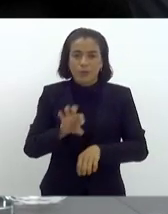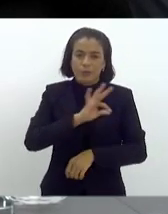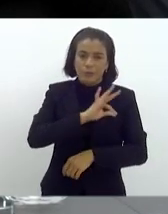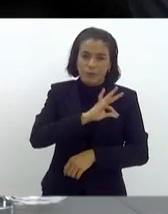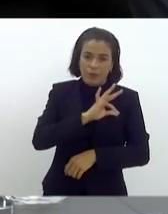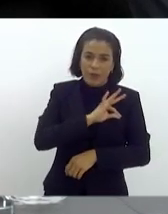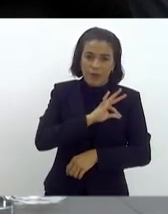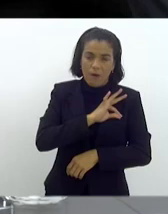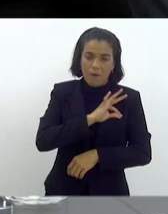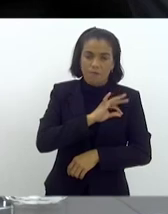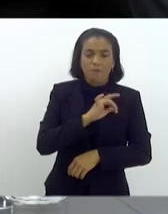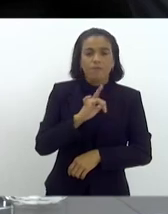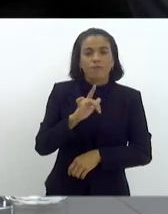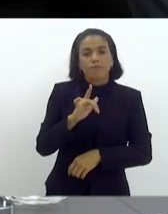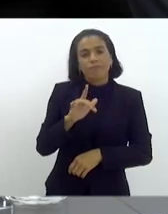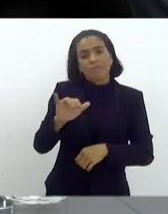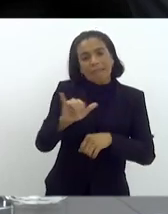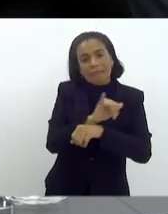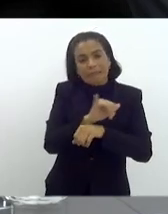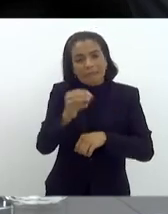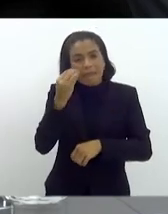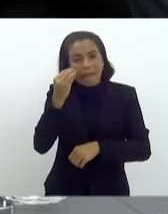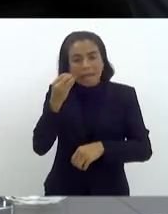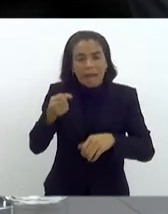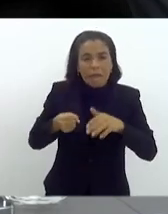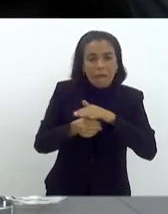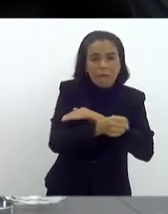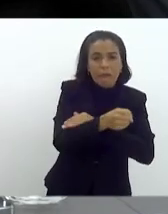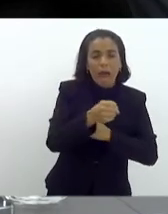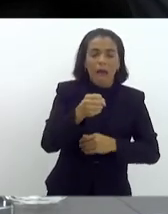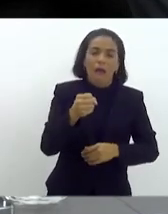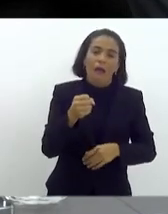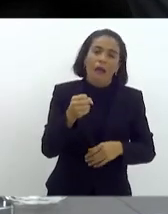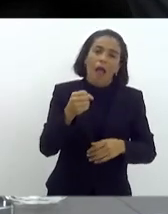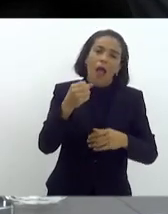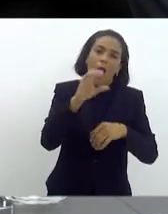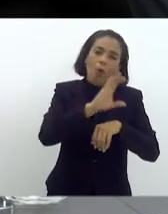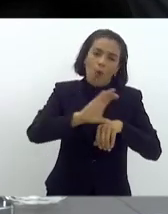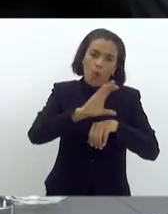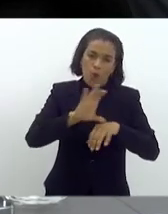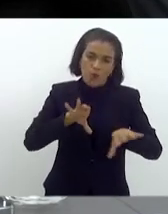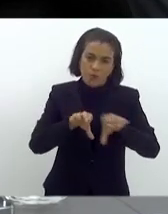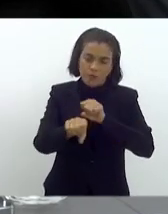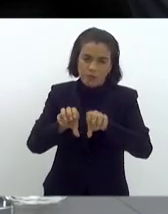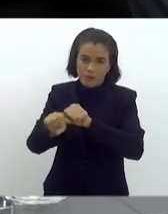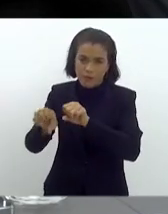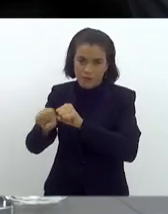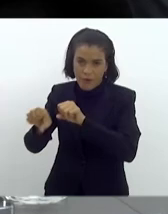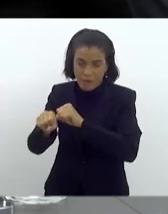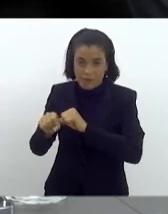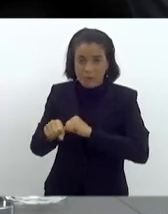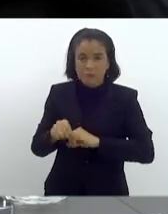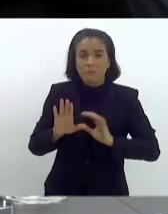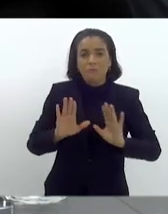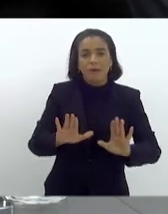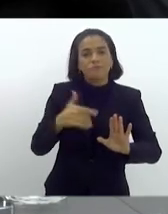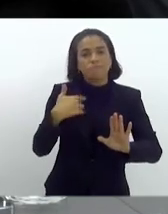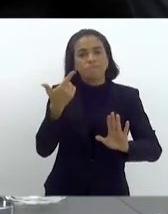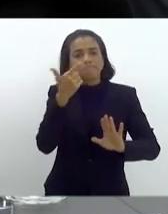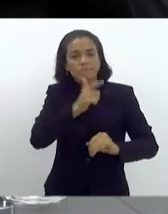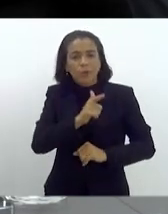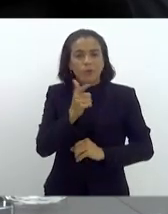em vias de ter novas policiais após a conclusão do curso de formação mas a gente só consegue